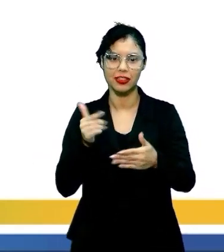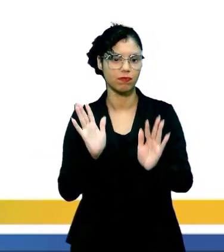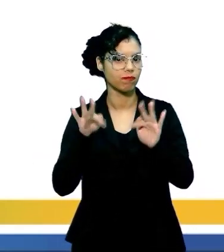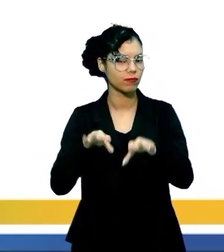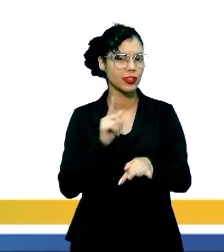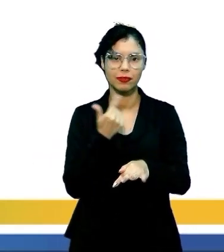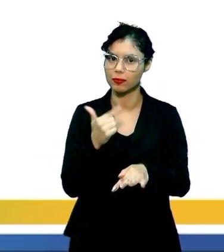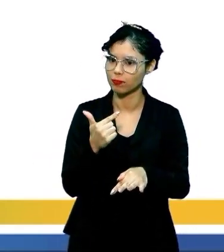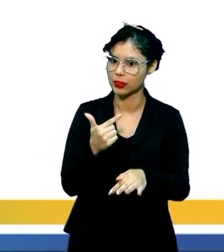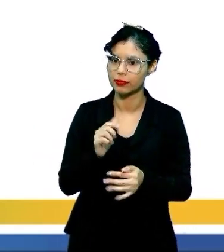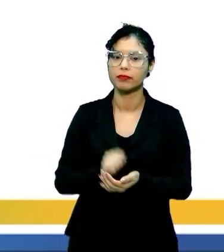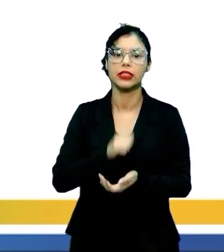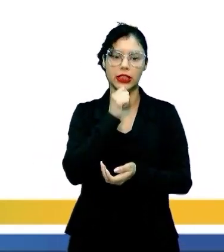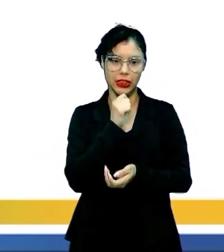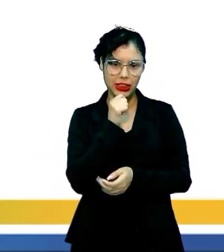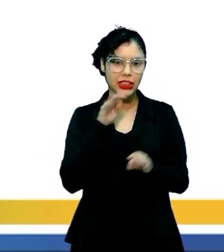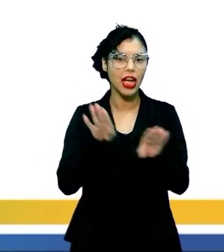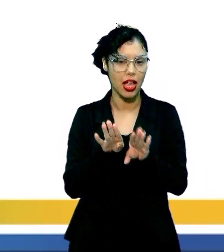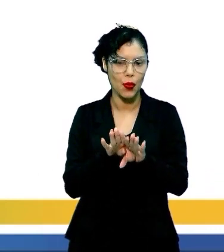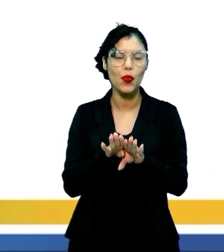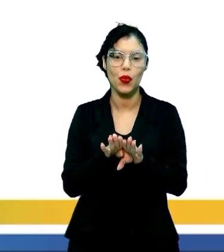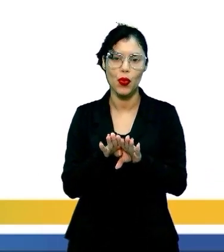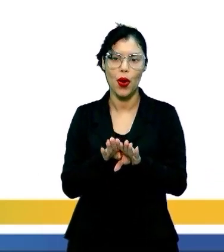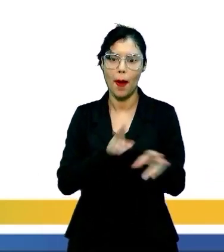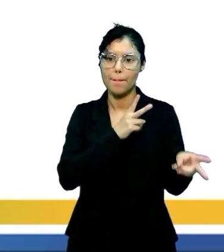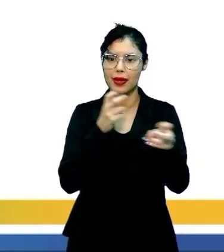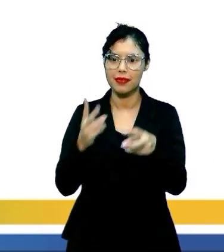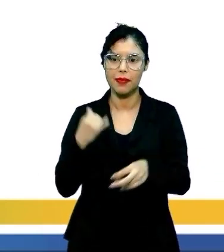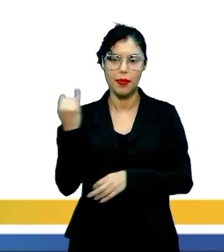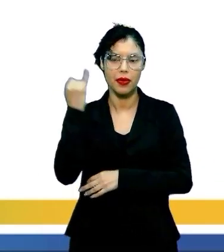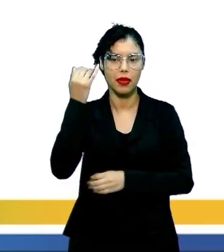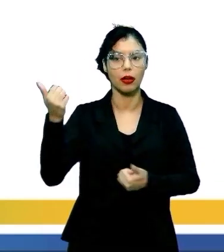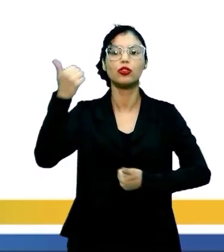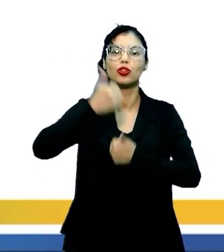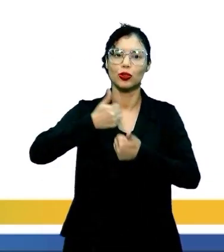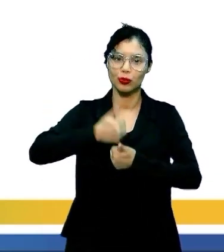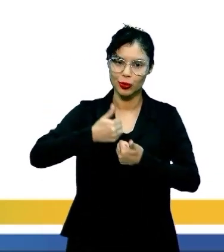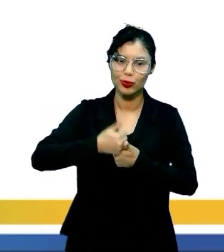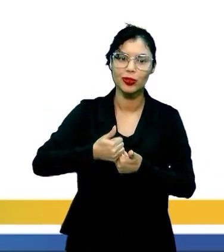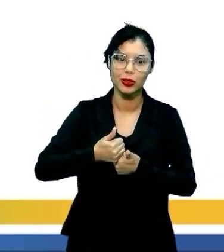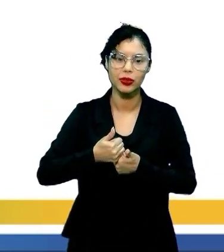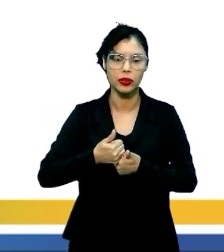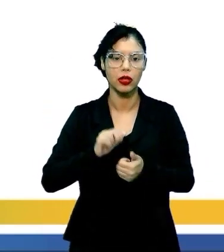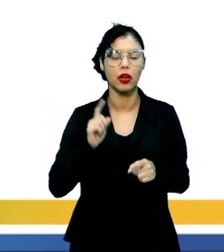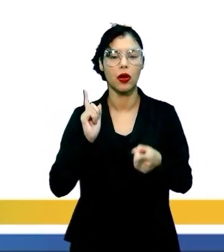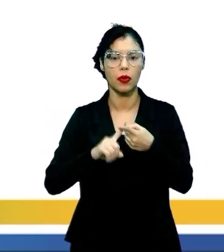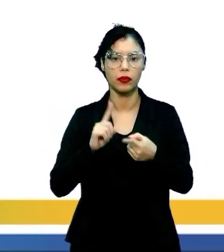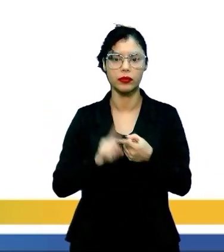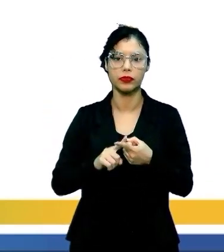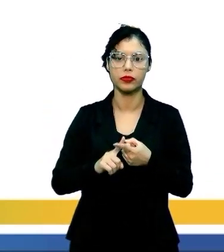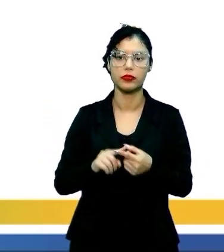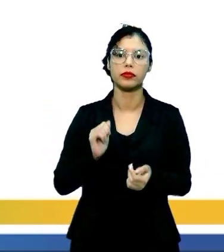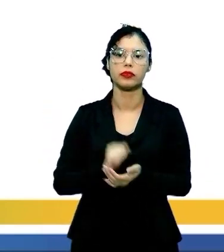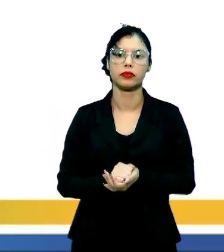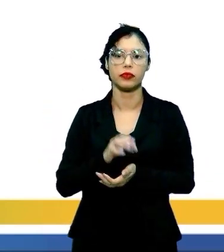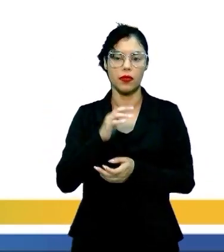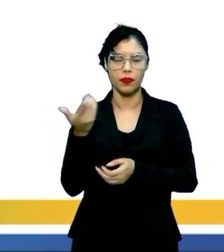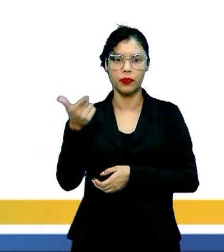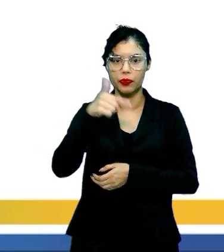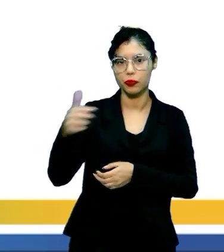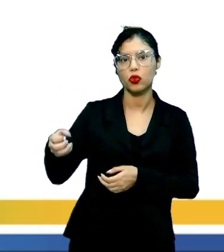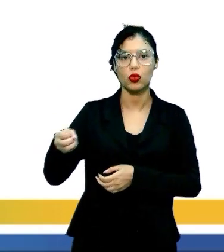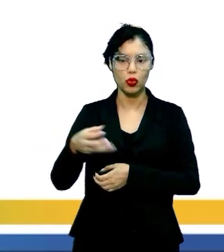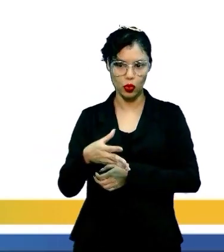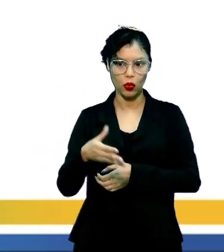de grande relevância que se perceba a importância da substituição de combustíveis fósseis por combustíveis de fontes